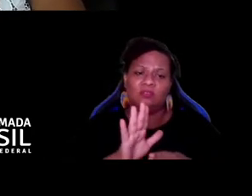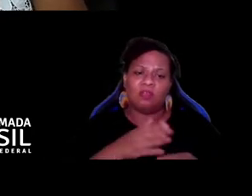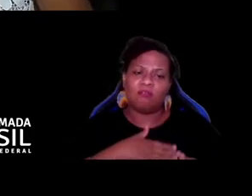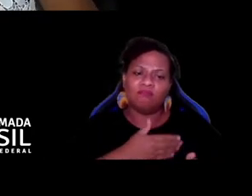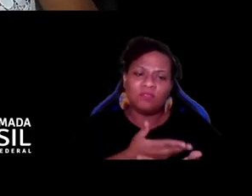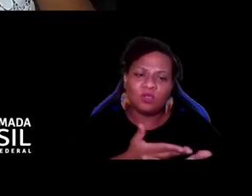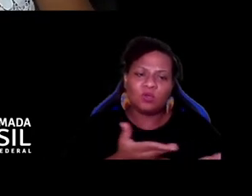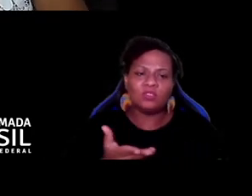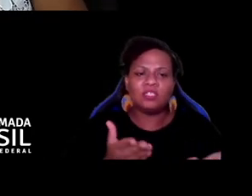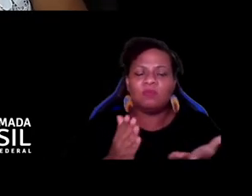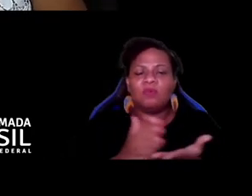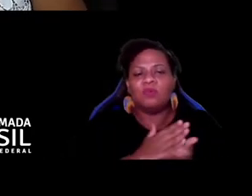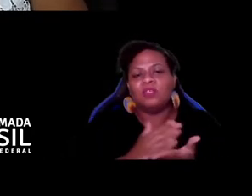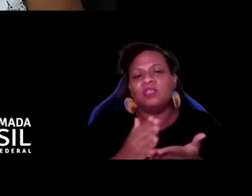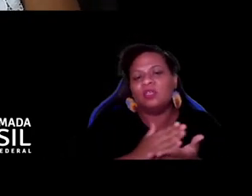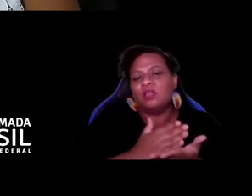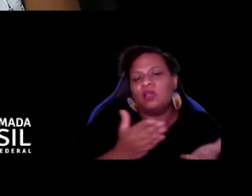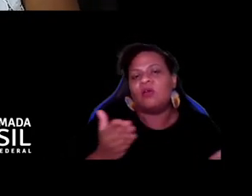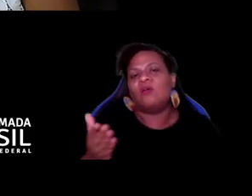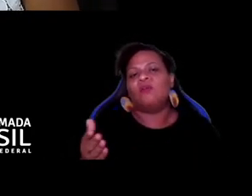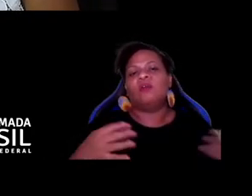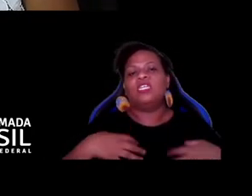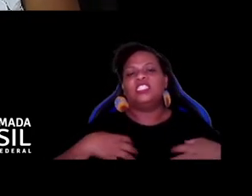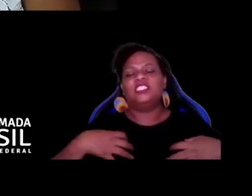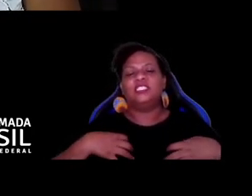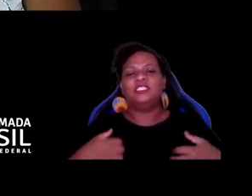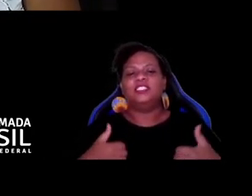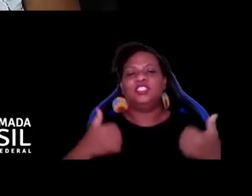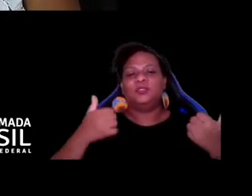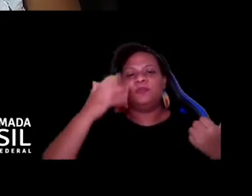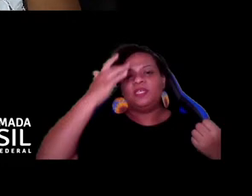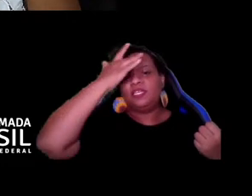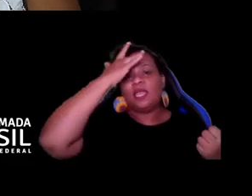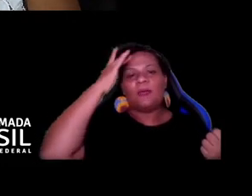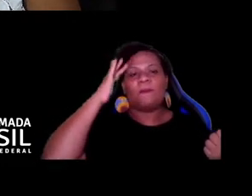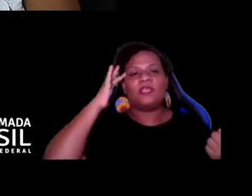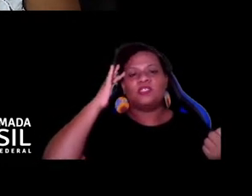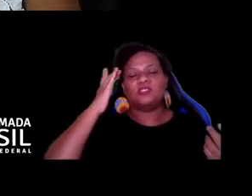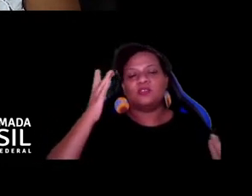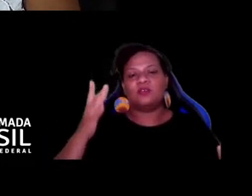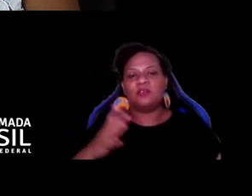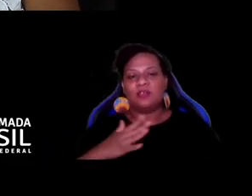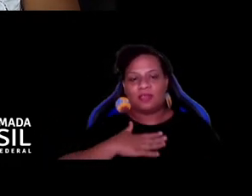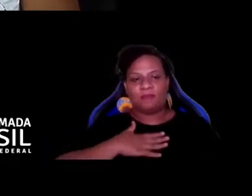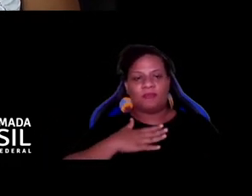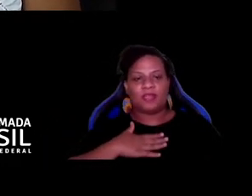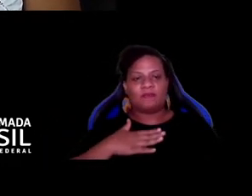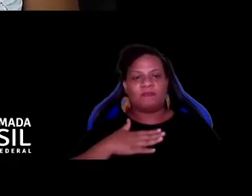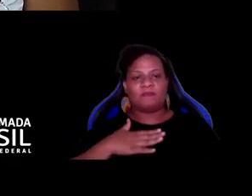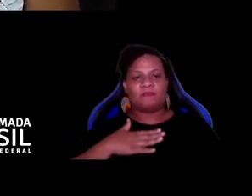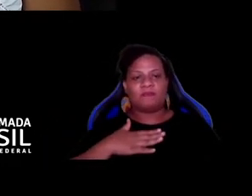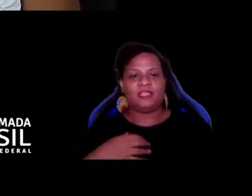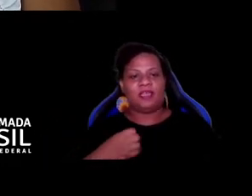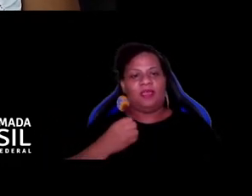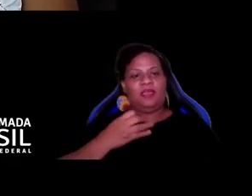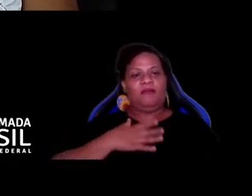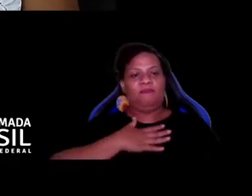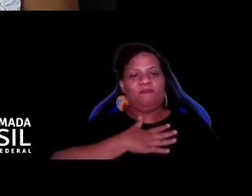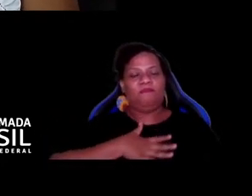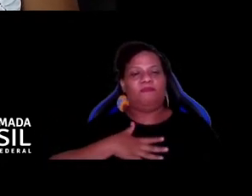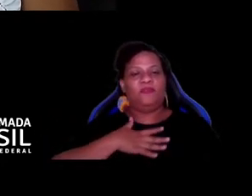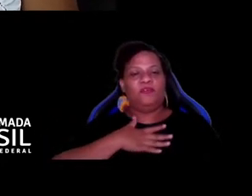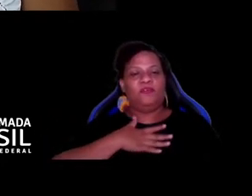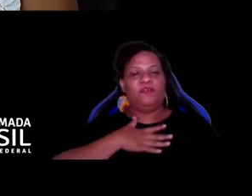forma para o bem-estar de alguém, isso para mim é muito, muito gratificante,